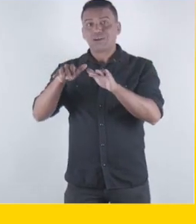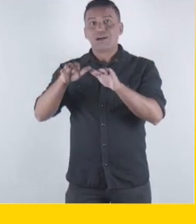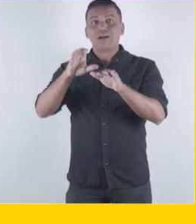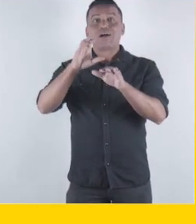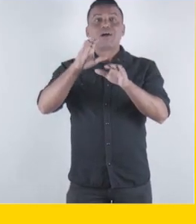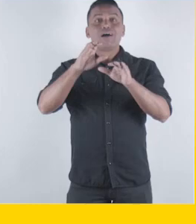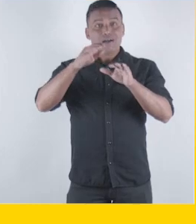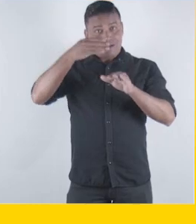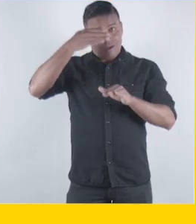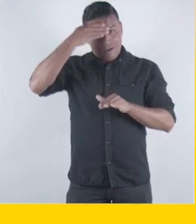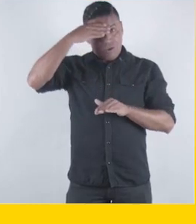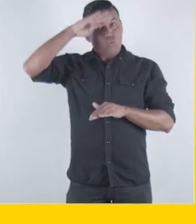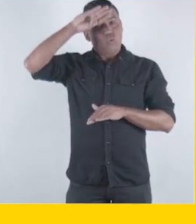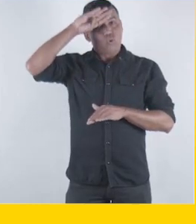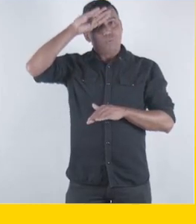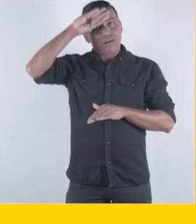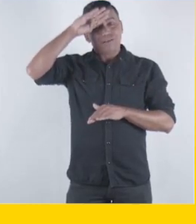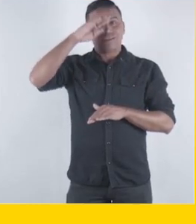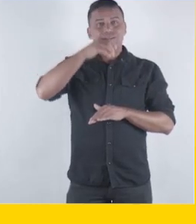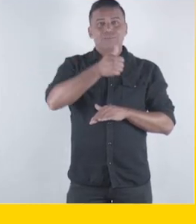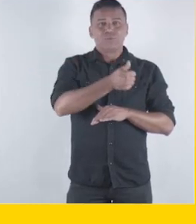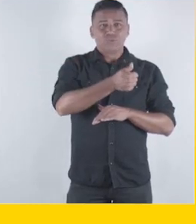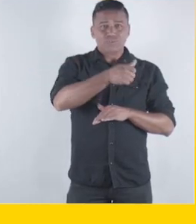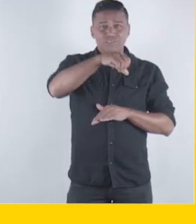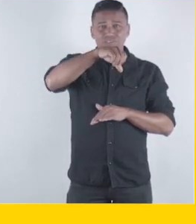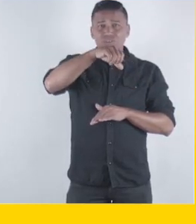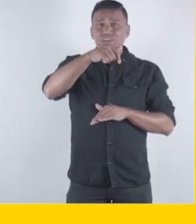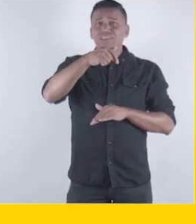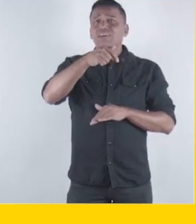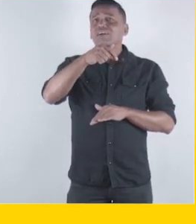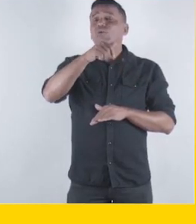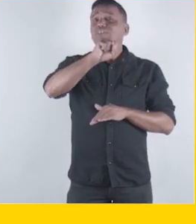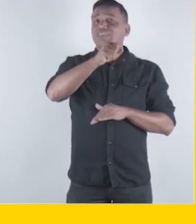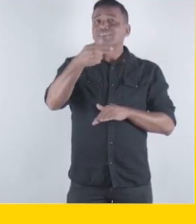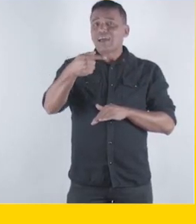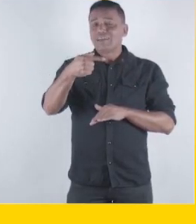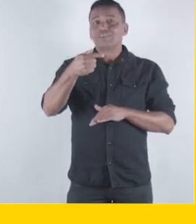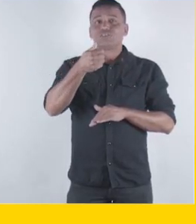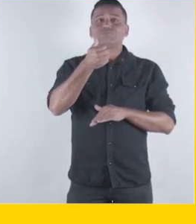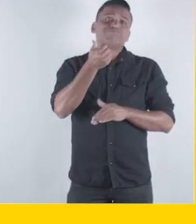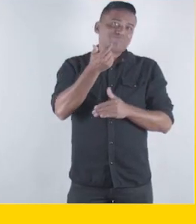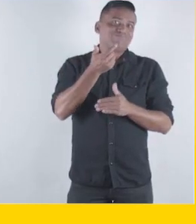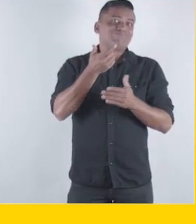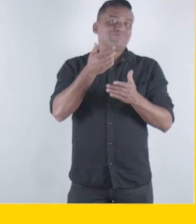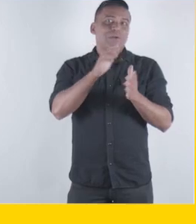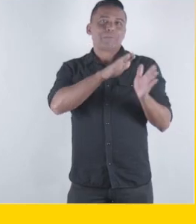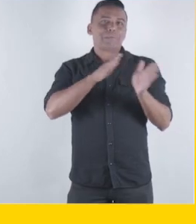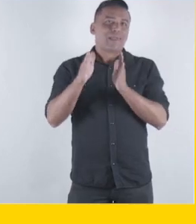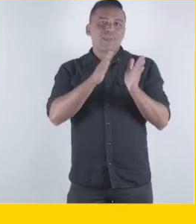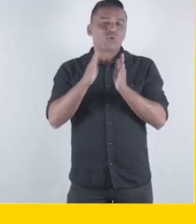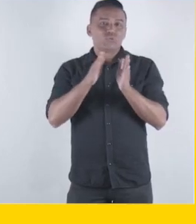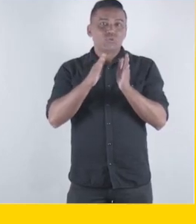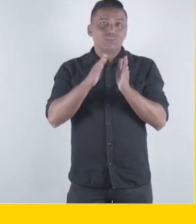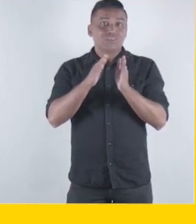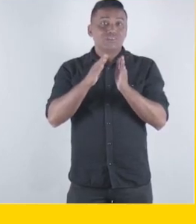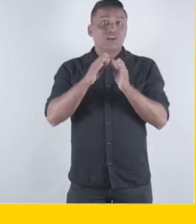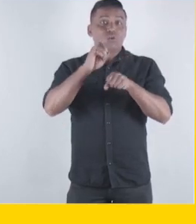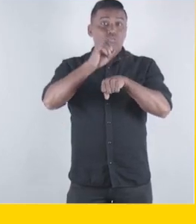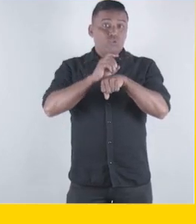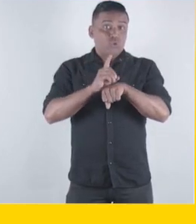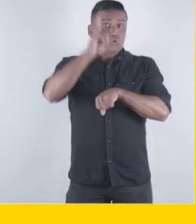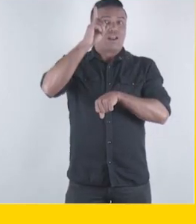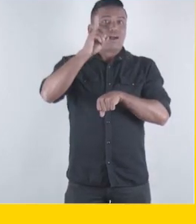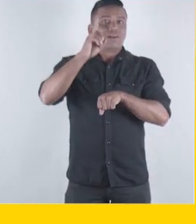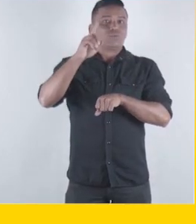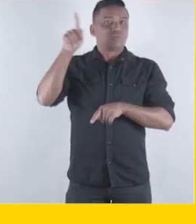1977 e 1980, e, como eu disse anteriormente, realizou o doutorado na